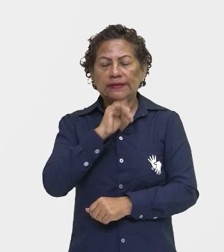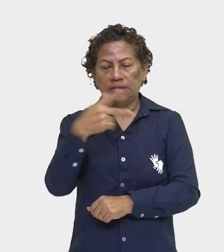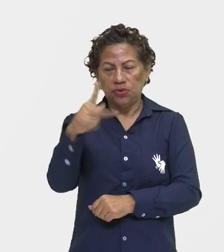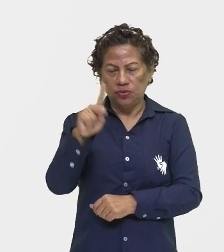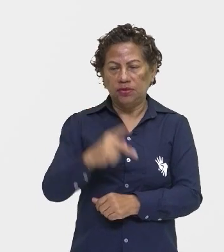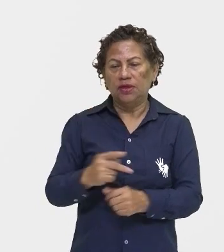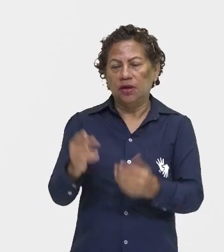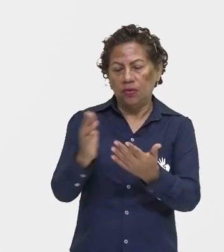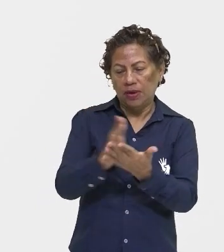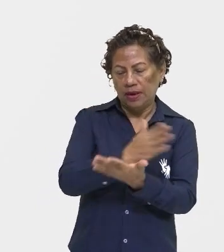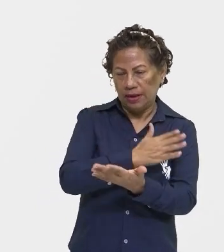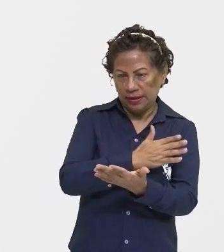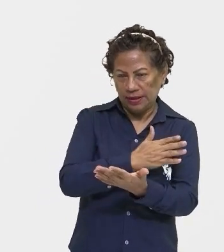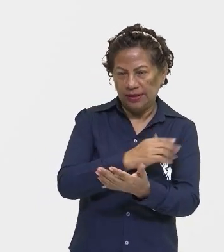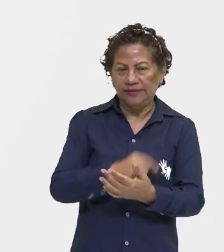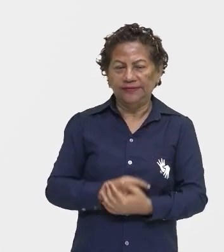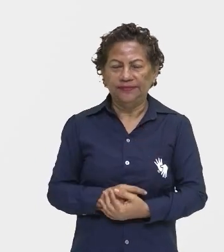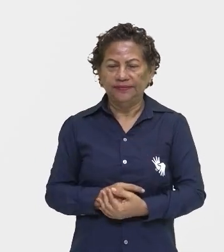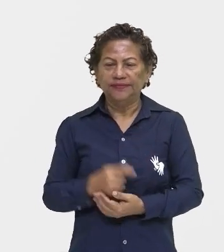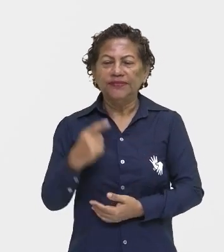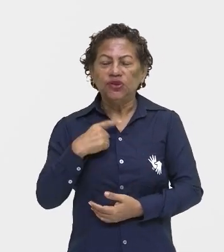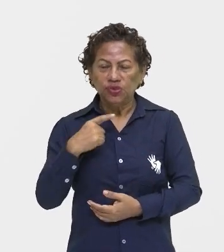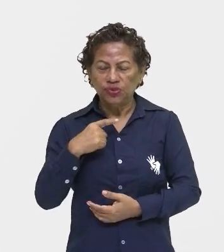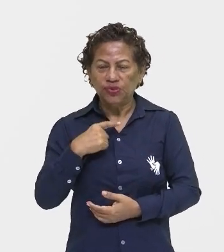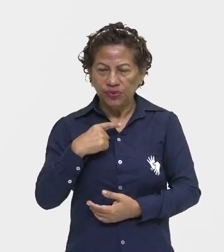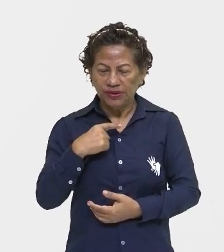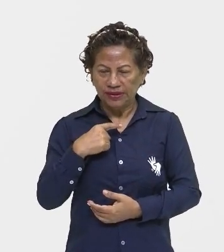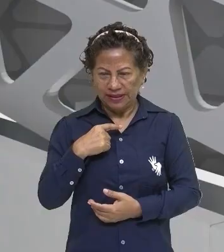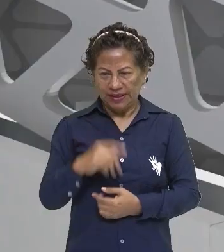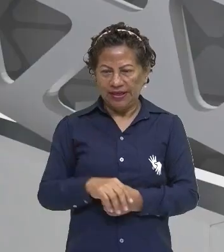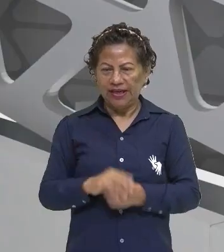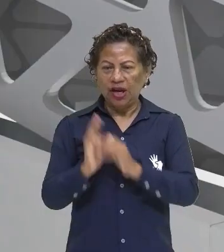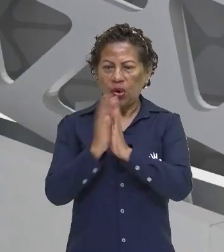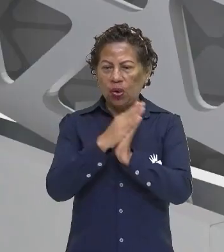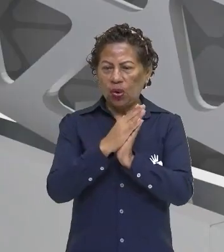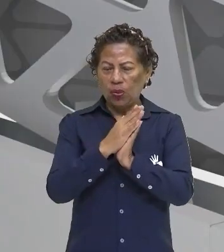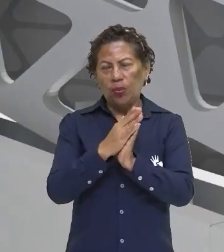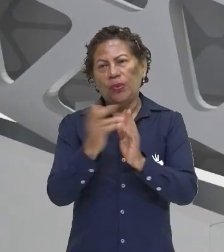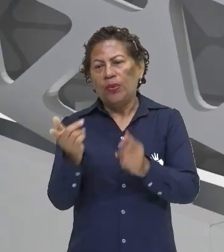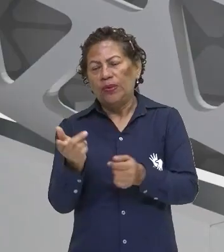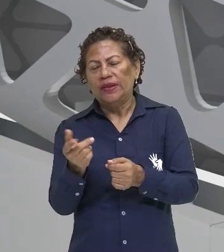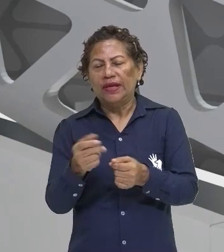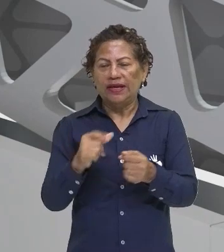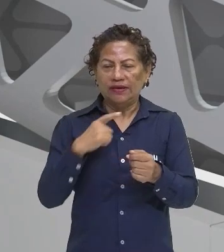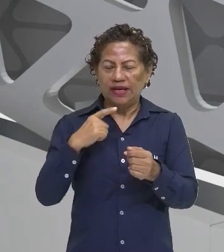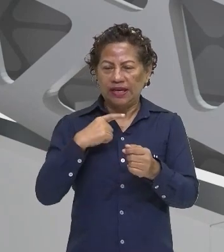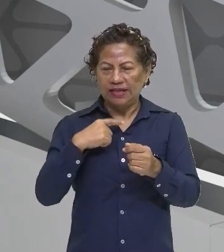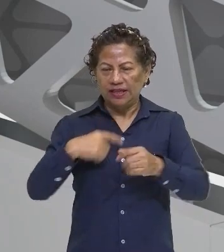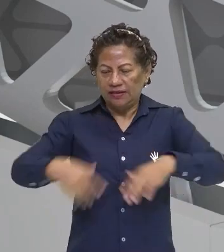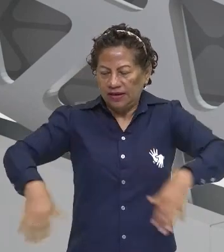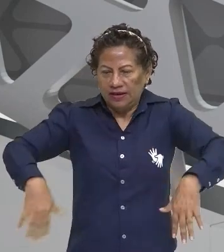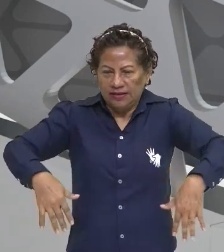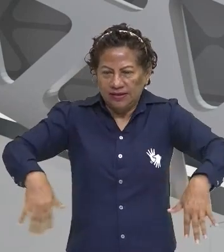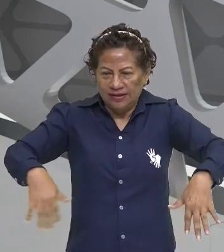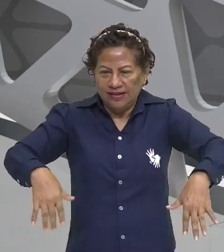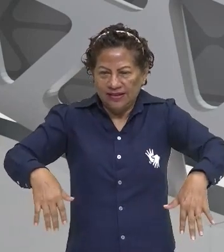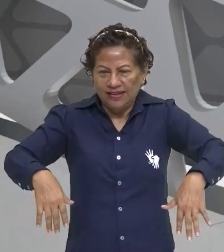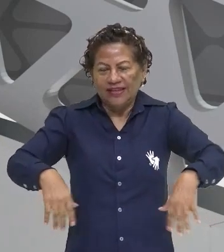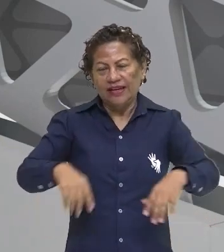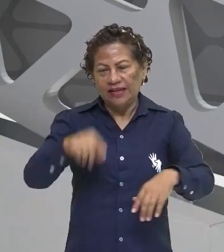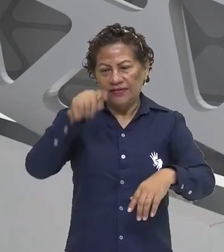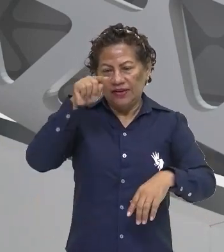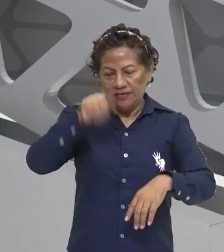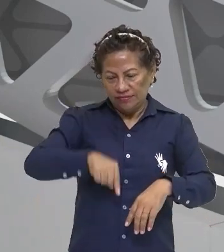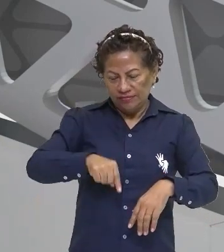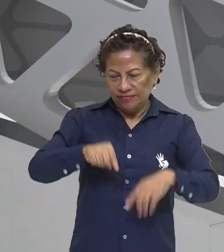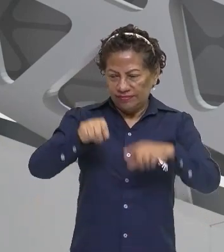faz desenho. Sabe aquele bonequinho de palito que a gente faz só a cabeça e a gente faz o corpo, os membros, tudo de risquinho assim? Faz